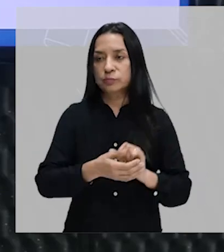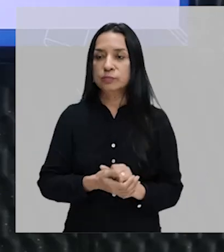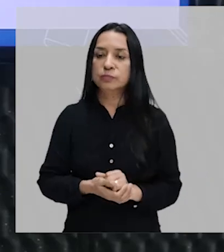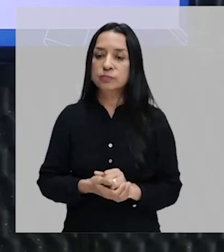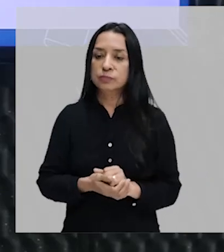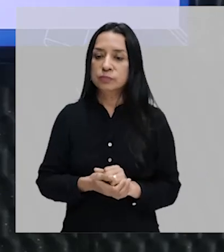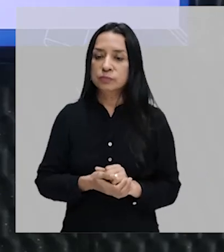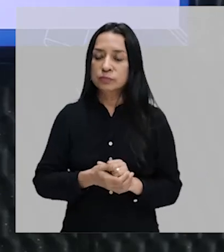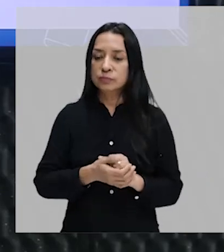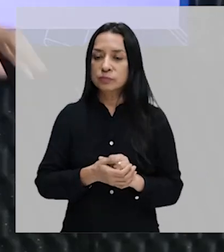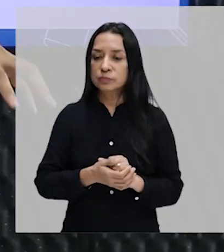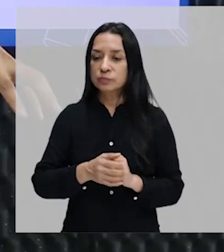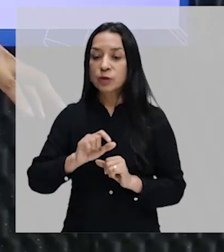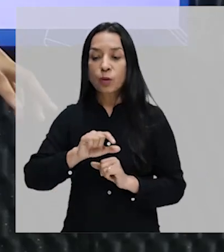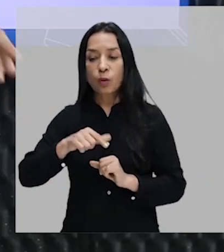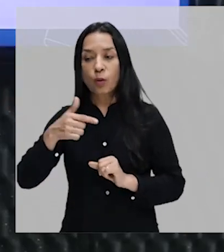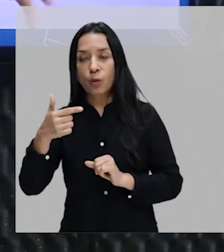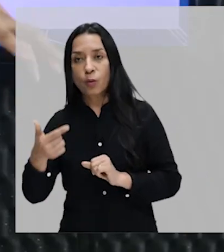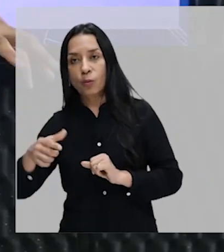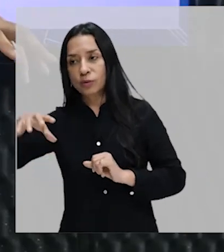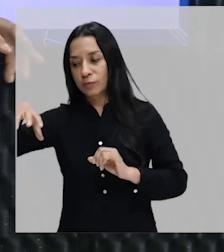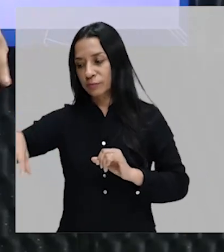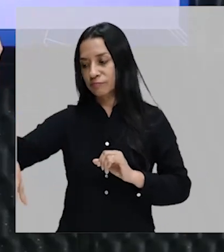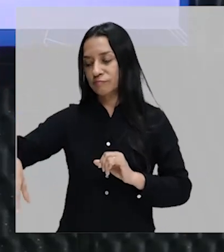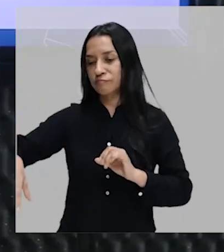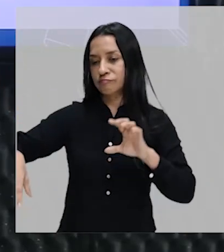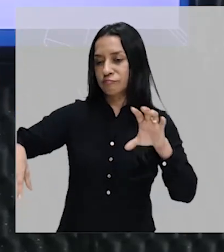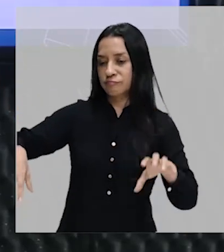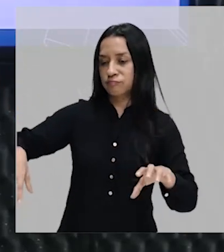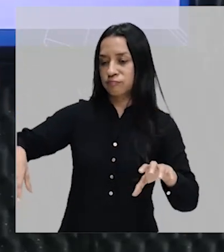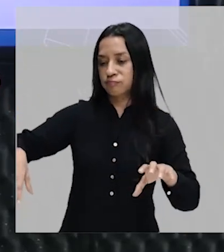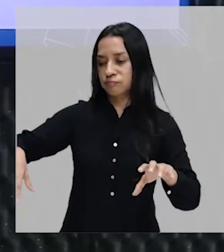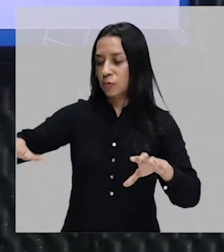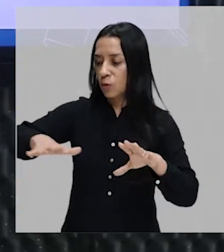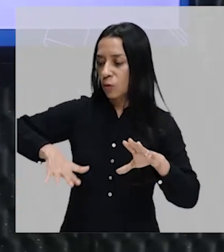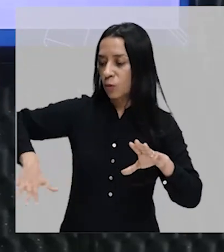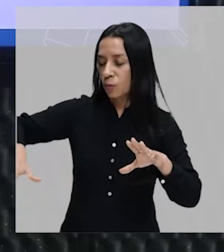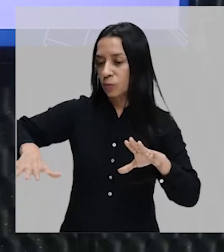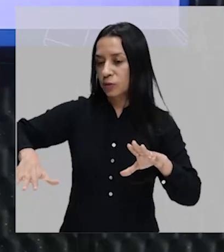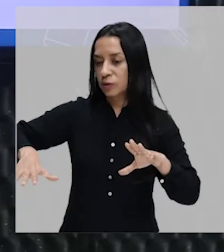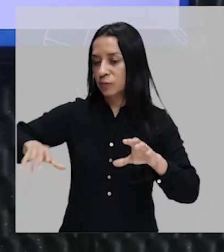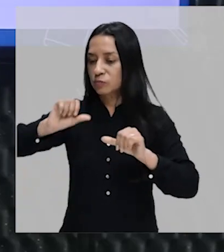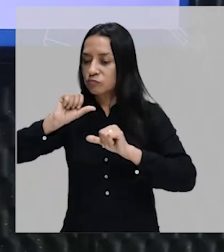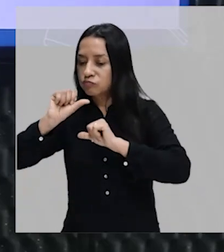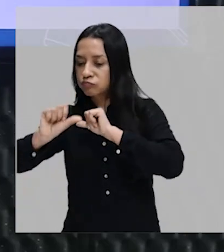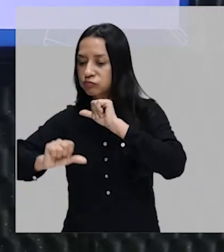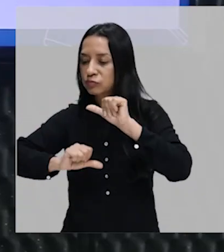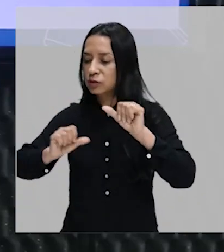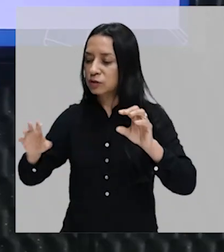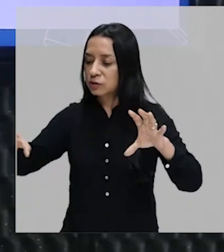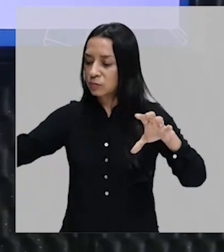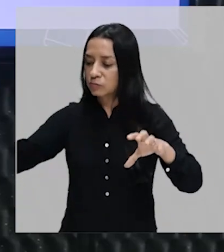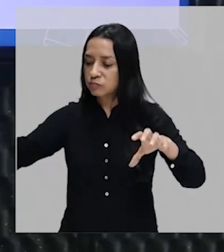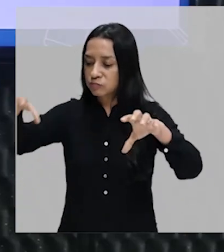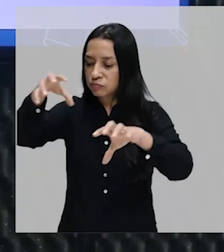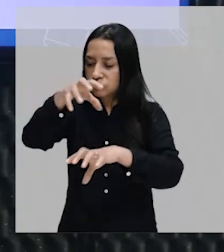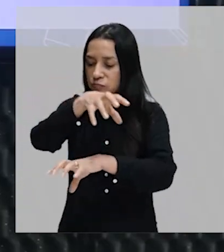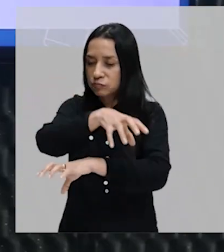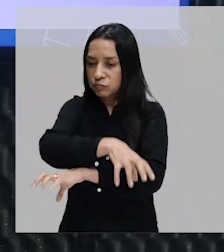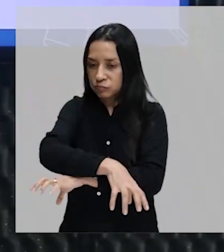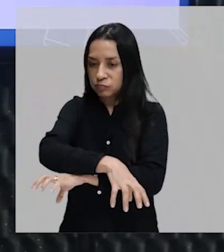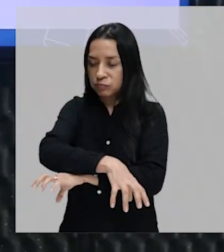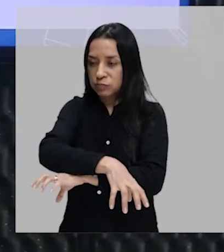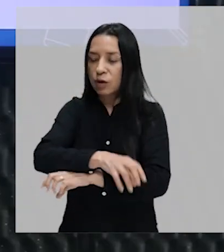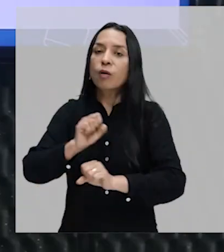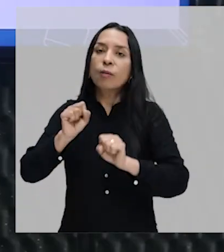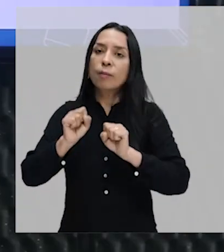em uma região, e uma outra população em uma outra região, quando eu tenho mudanças, né, migrações entre essas duas populações, isso